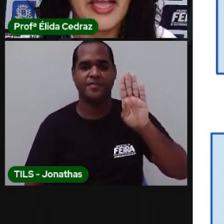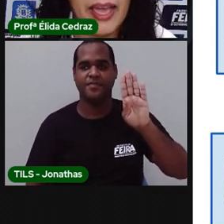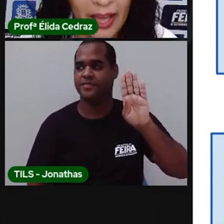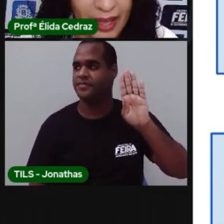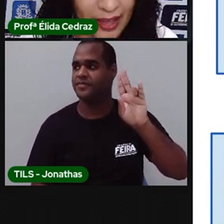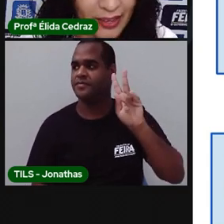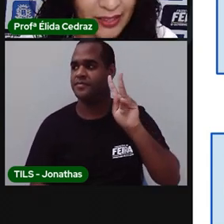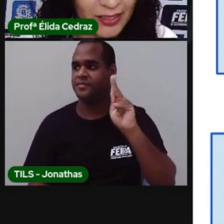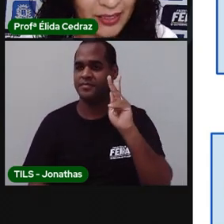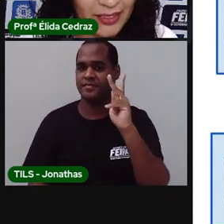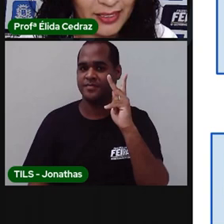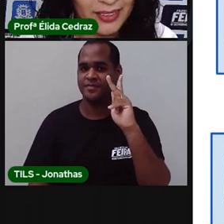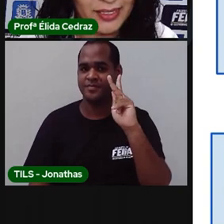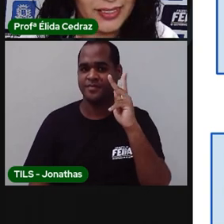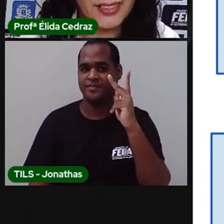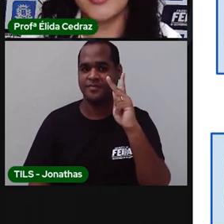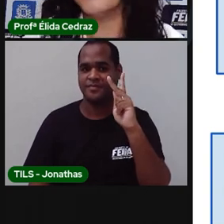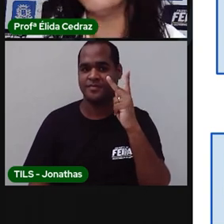H. H.